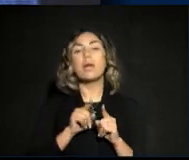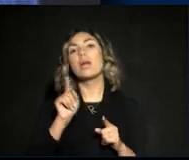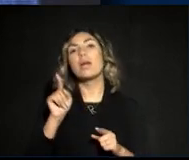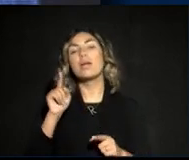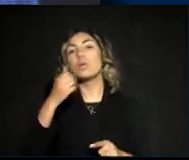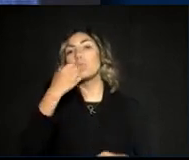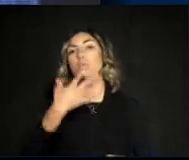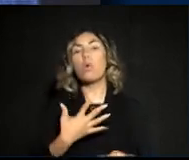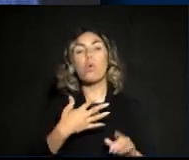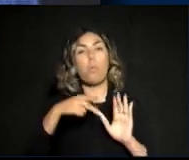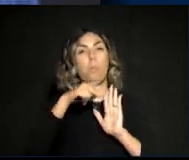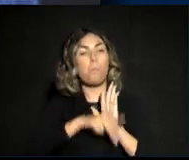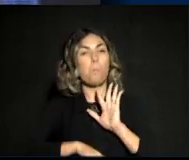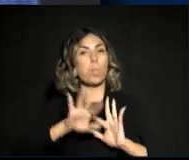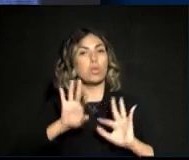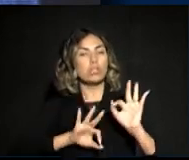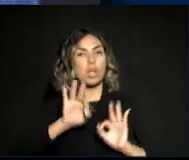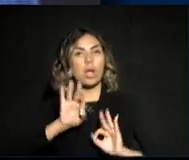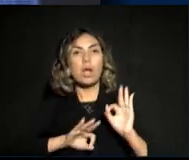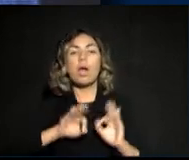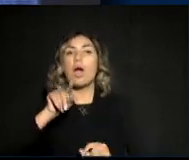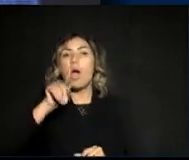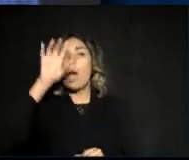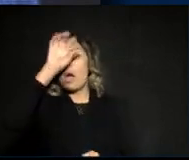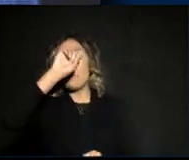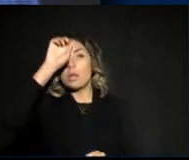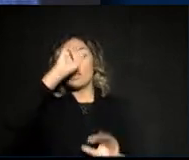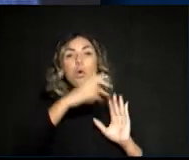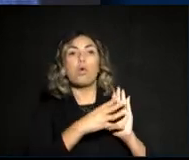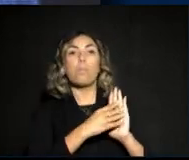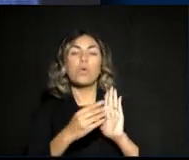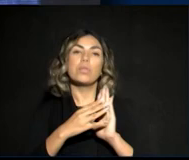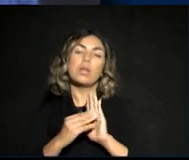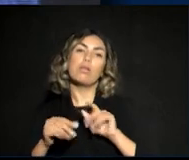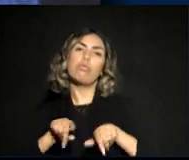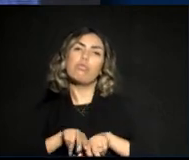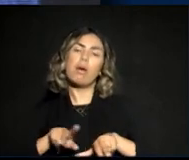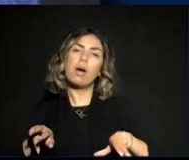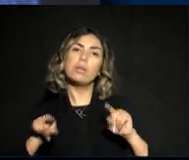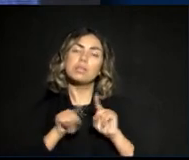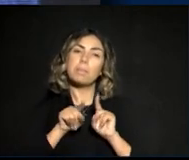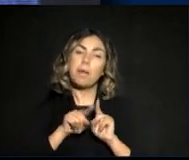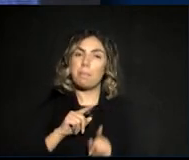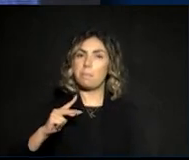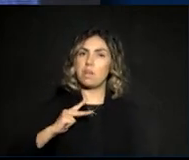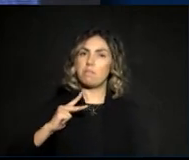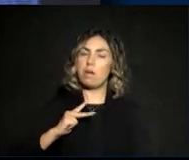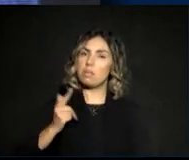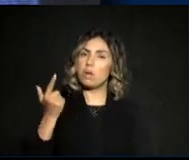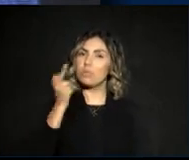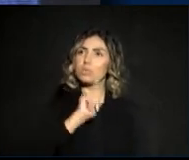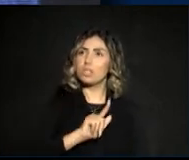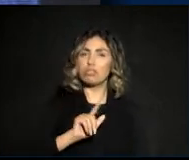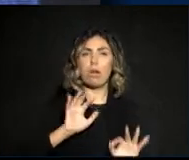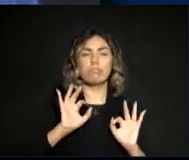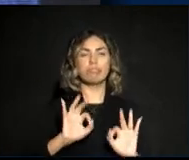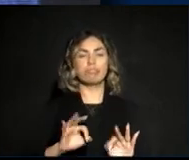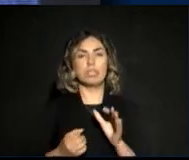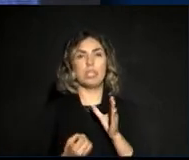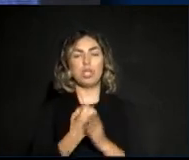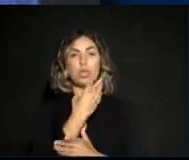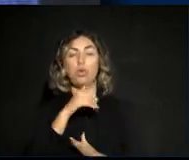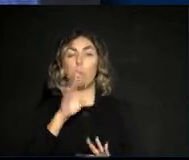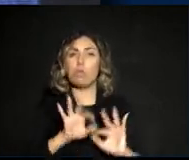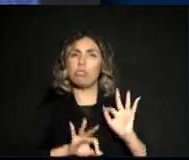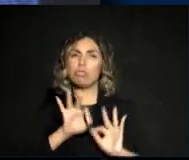governança para a situação de projeto se aprendeu a fazer modelos se buscou iniciativa privado e iniciativa privada veio com